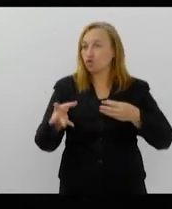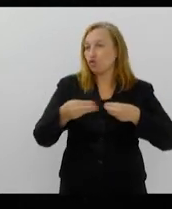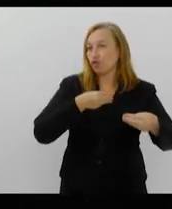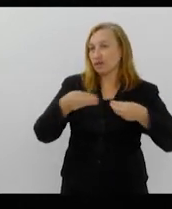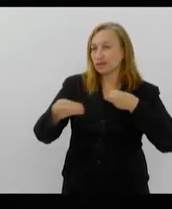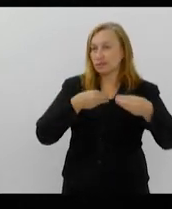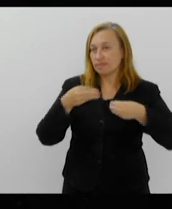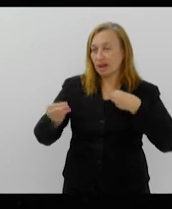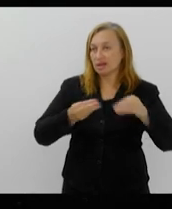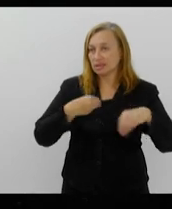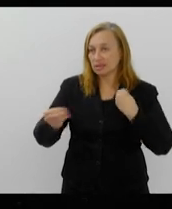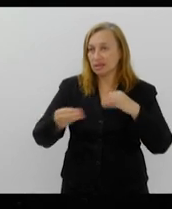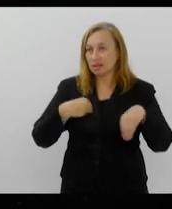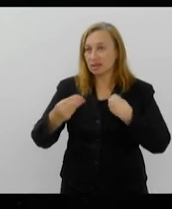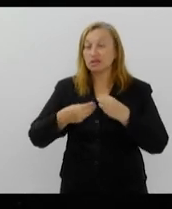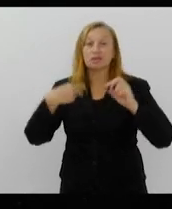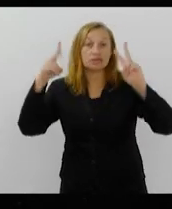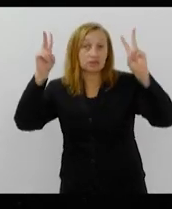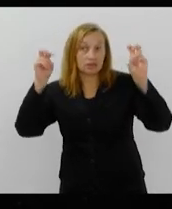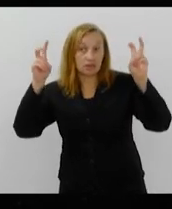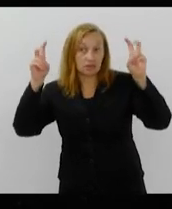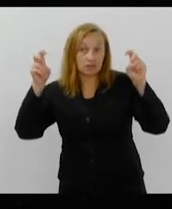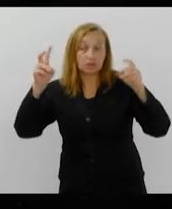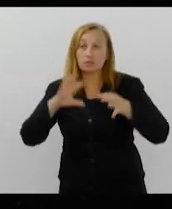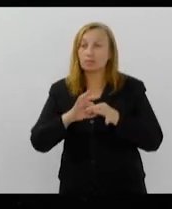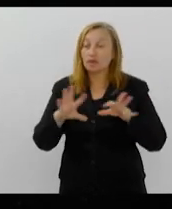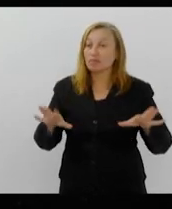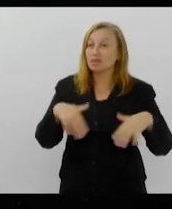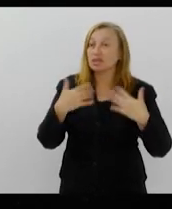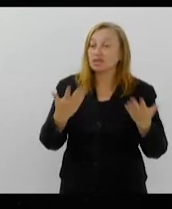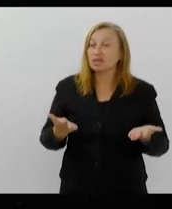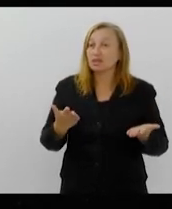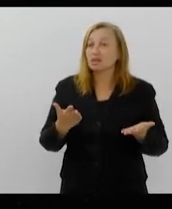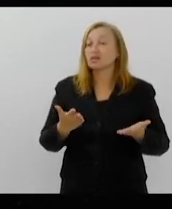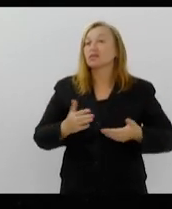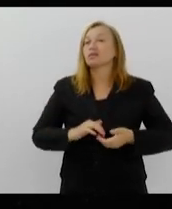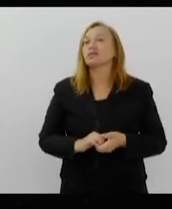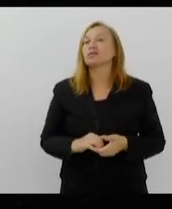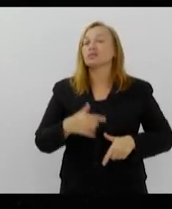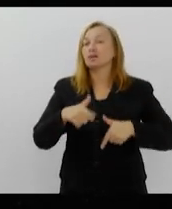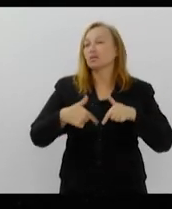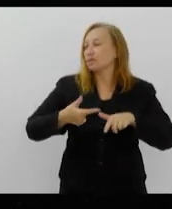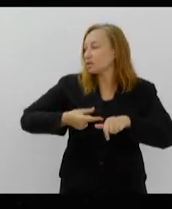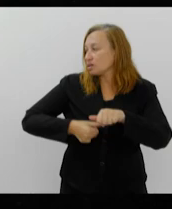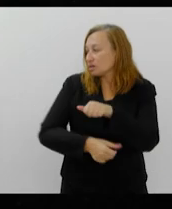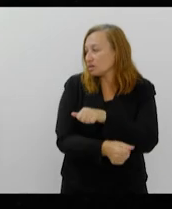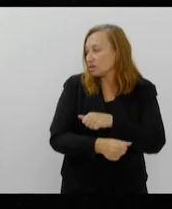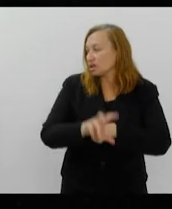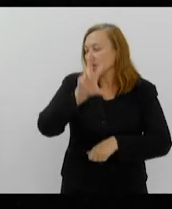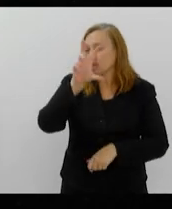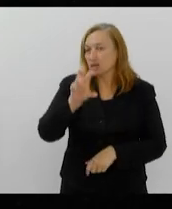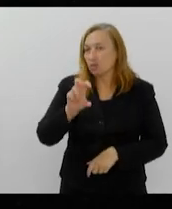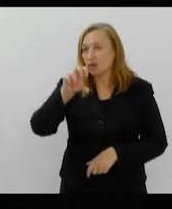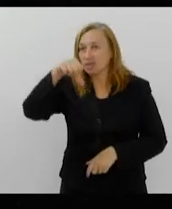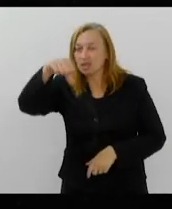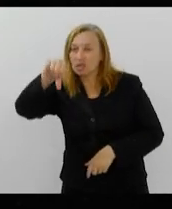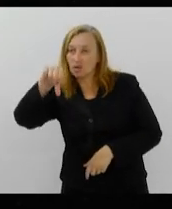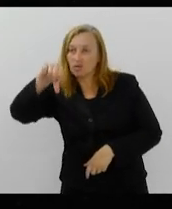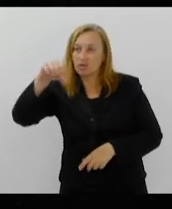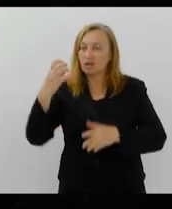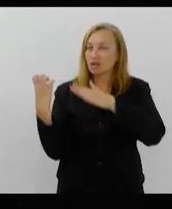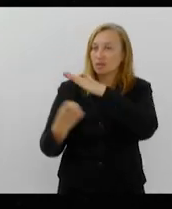flexibilização dessas questões permite, então, atuar o investimento em 59